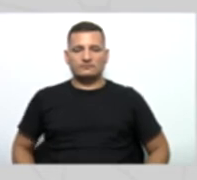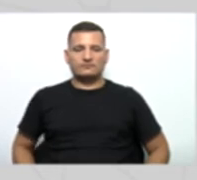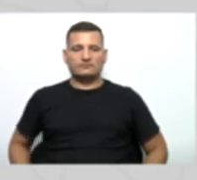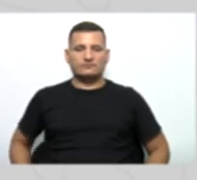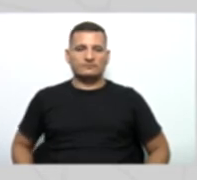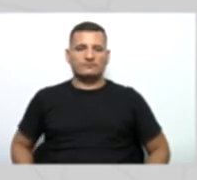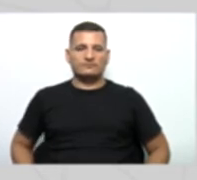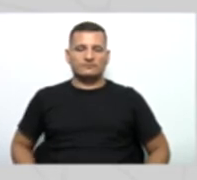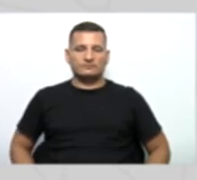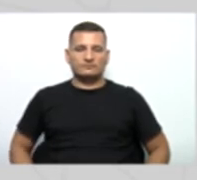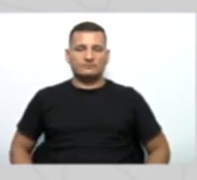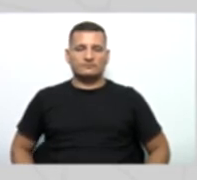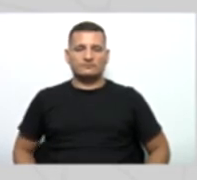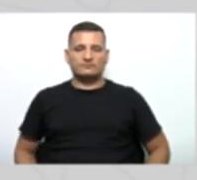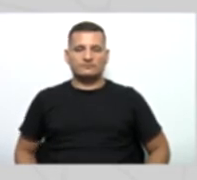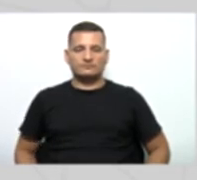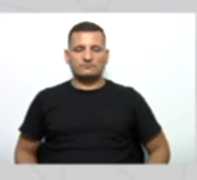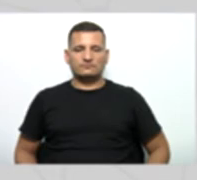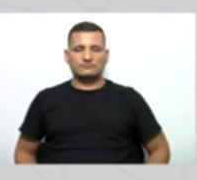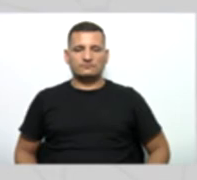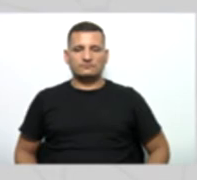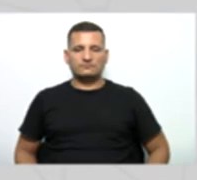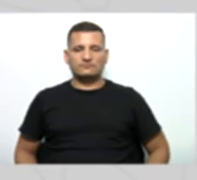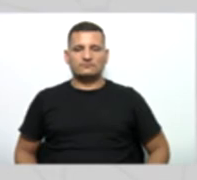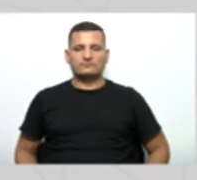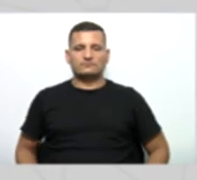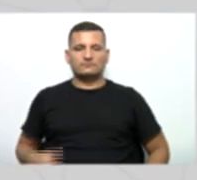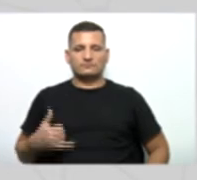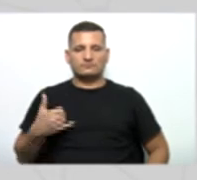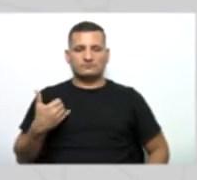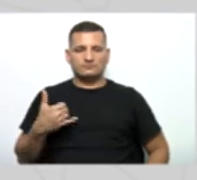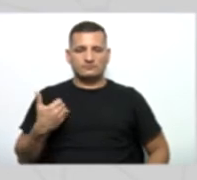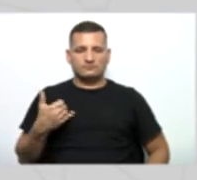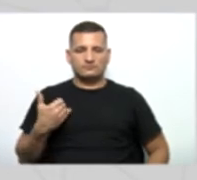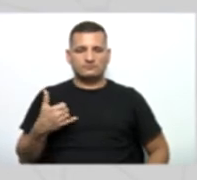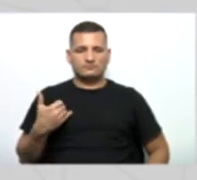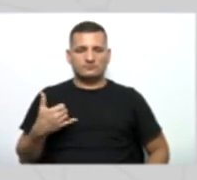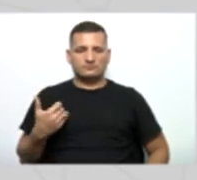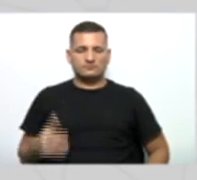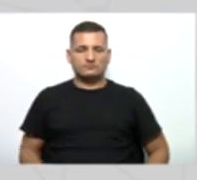Abre e fecha chaves. E a idade